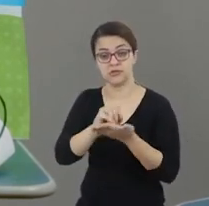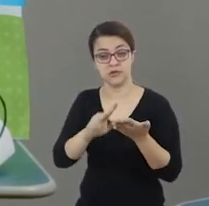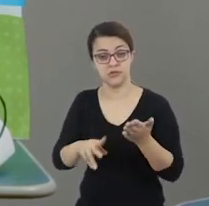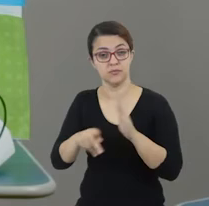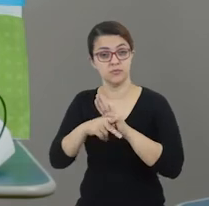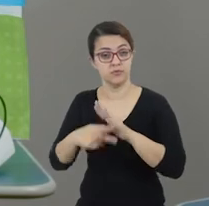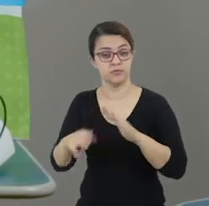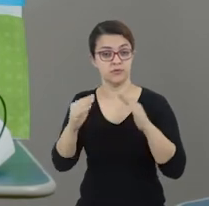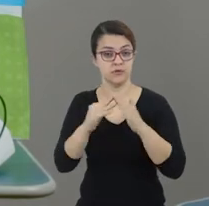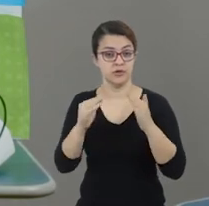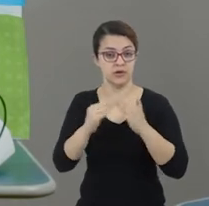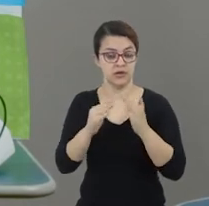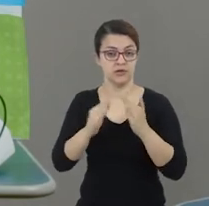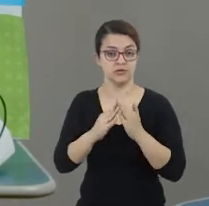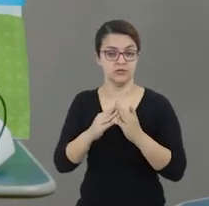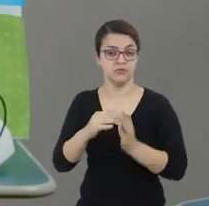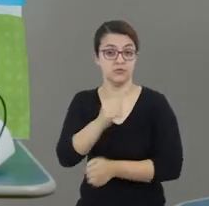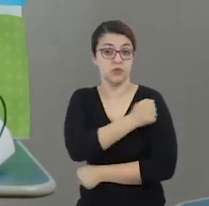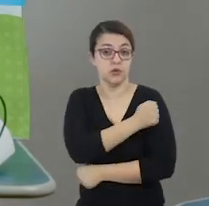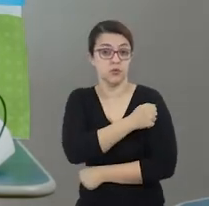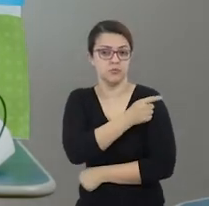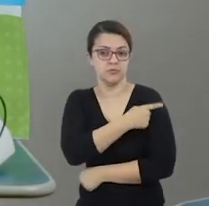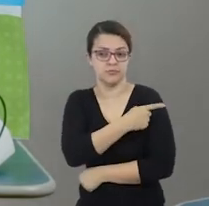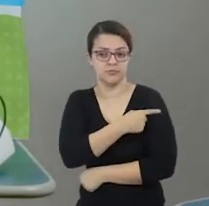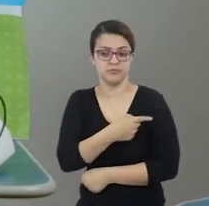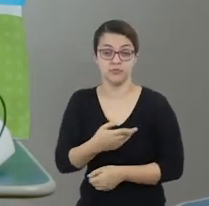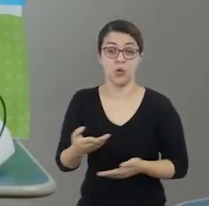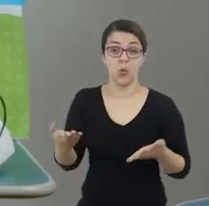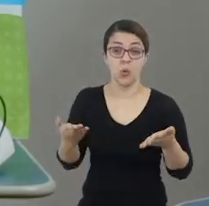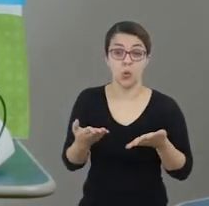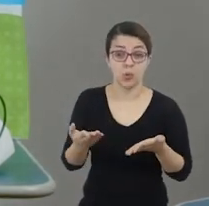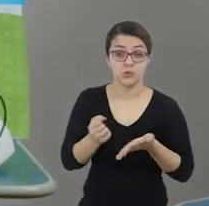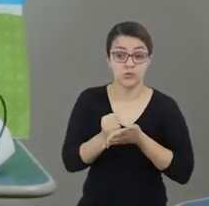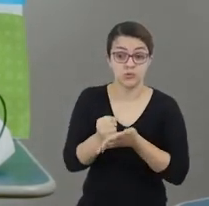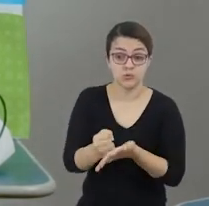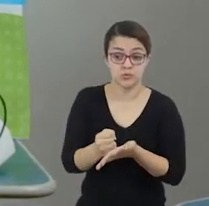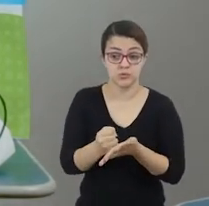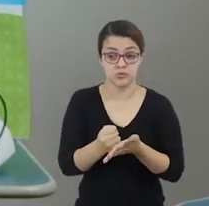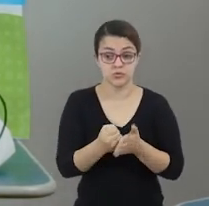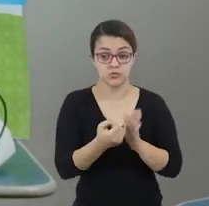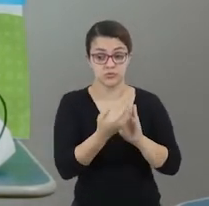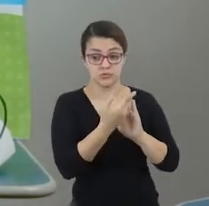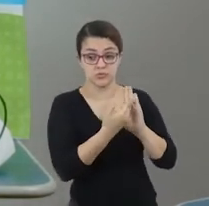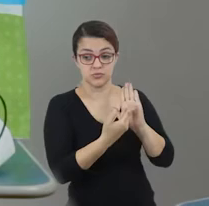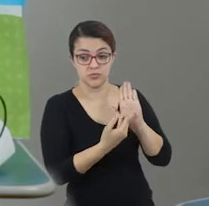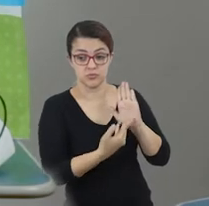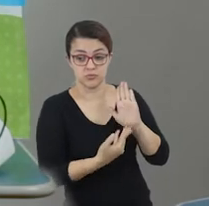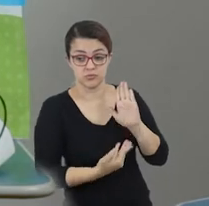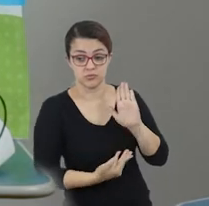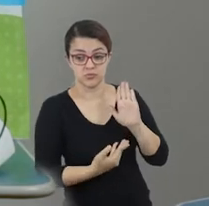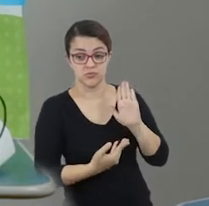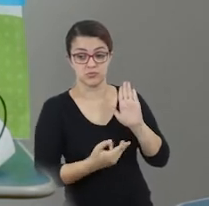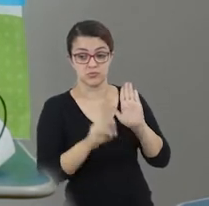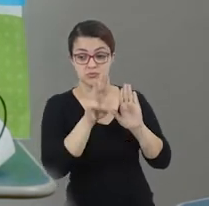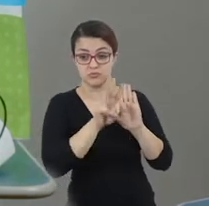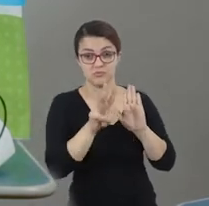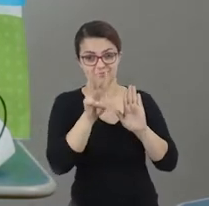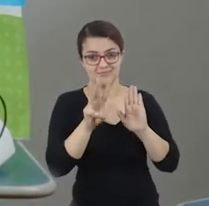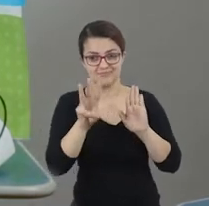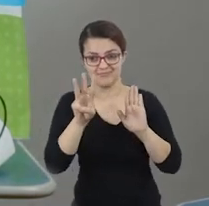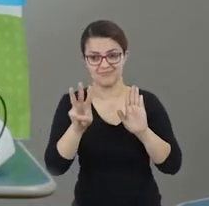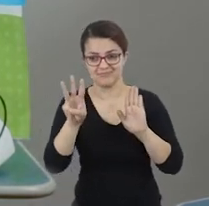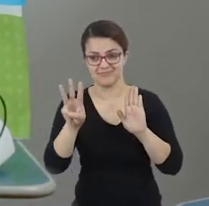para as crianças do primeiro ano, tá bem? Eu trouxe aqui, ó, pra gente o Bob Zoom, porque é um link que